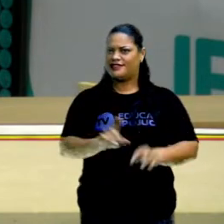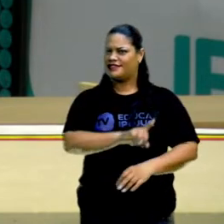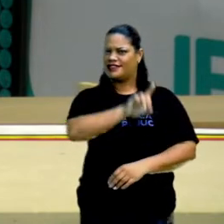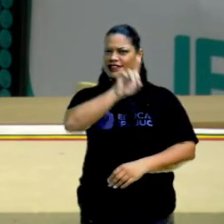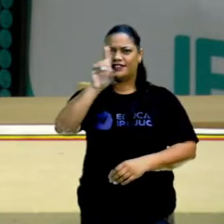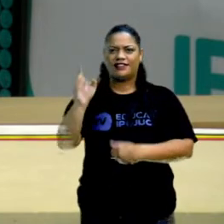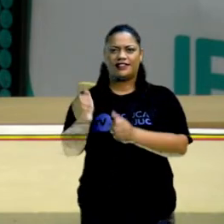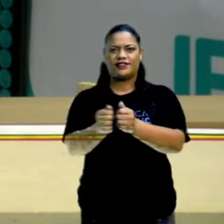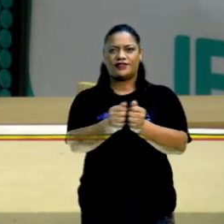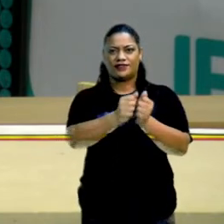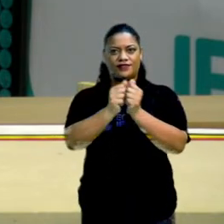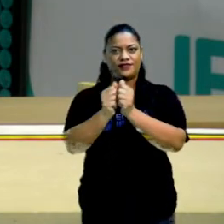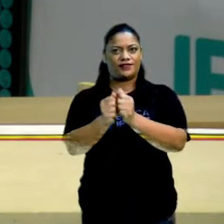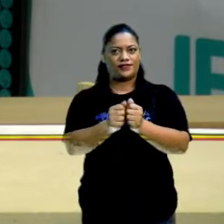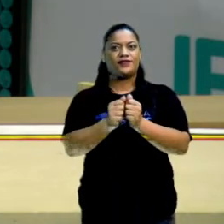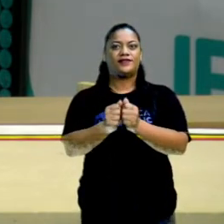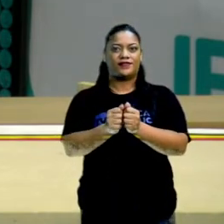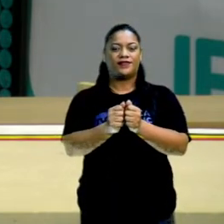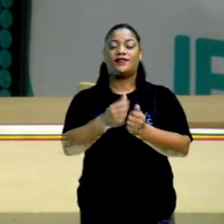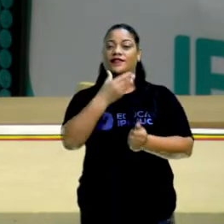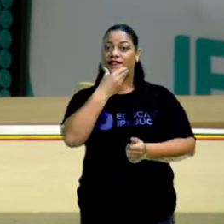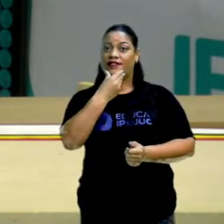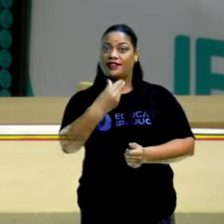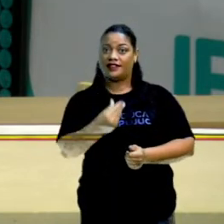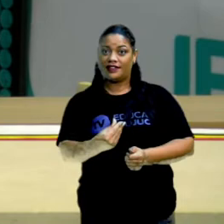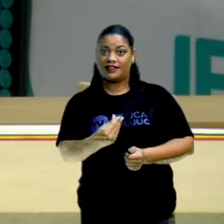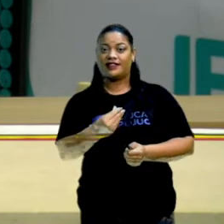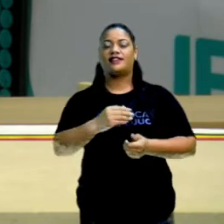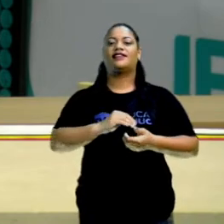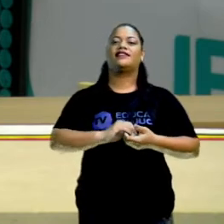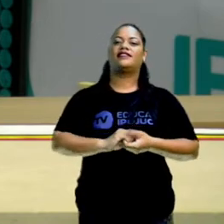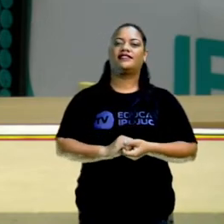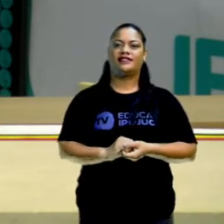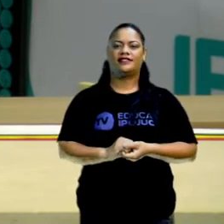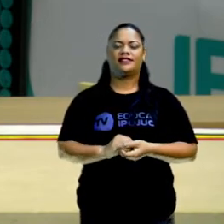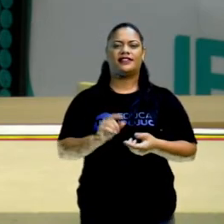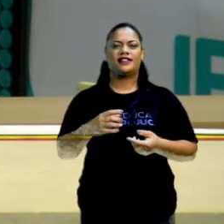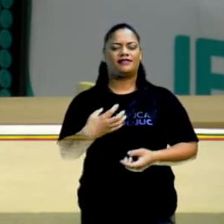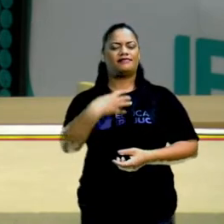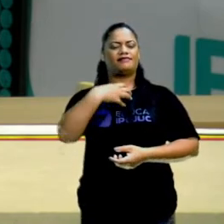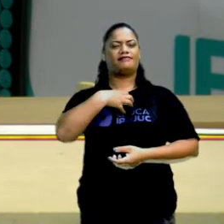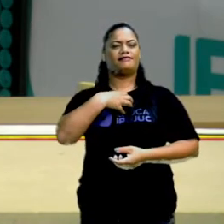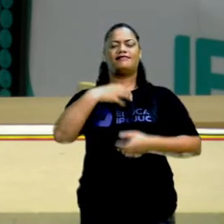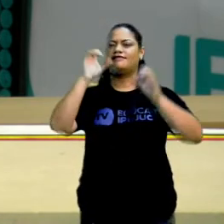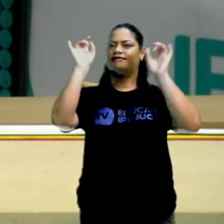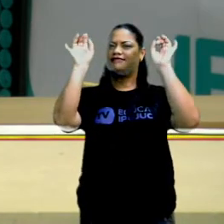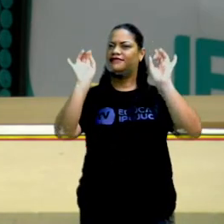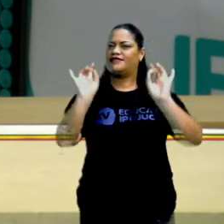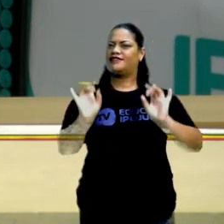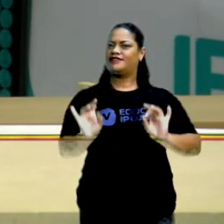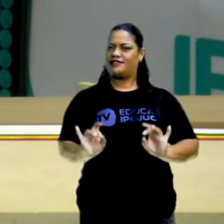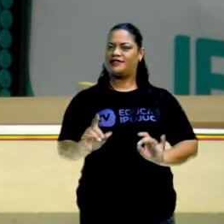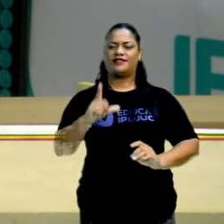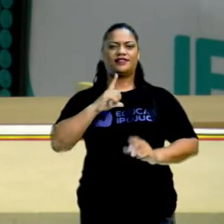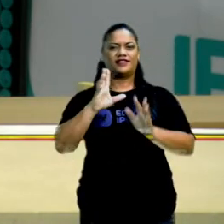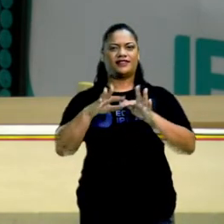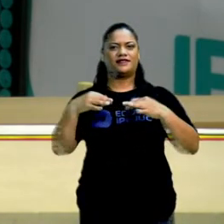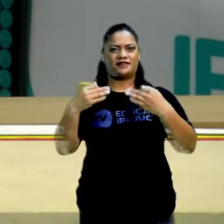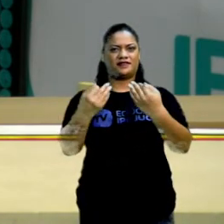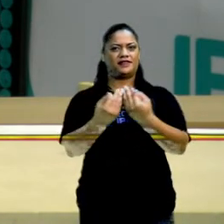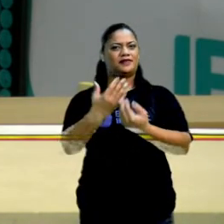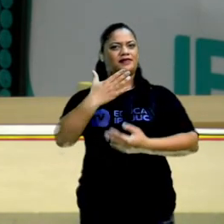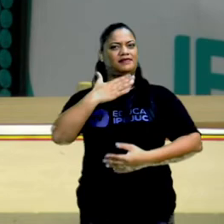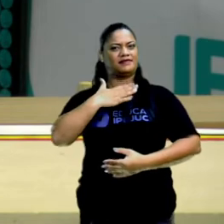juntos, como a ceia de Natal, pequeniques. Eu me sinto especial por fazer parte da